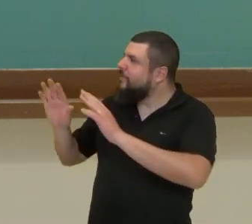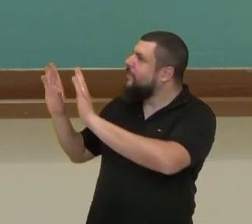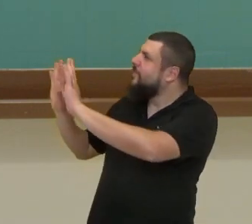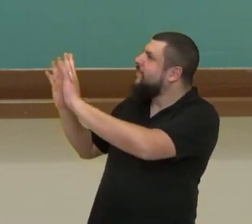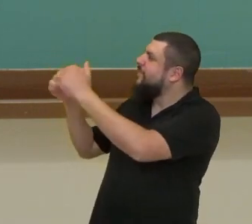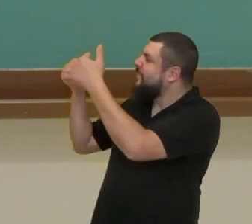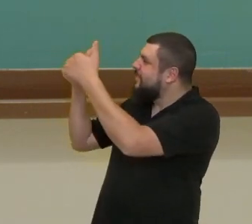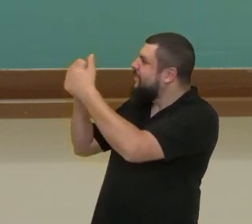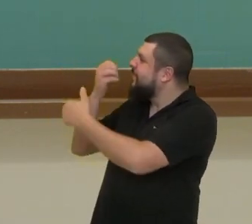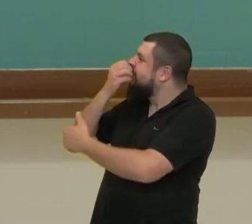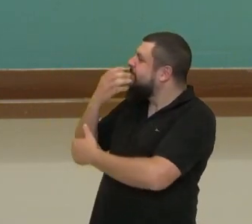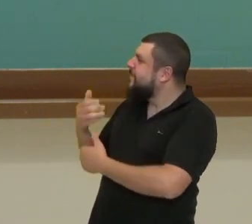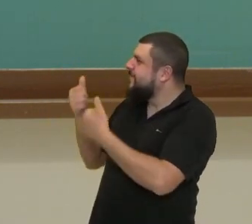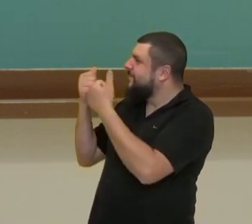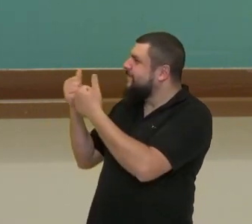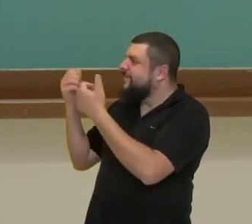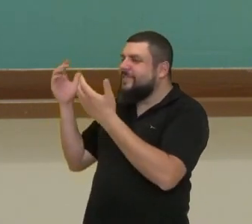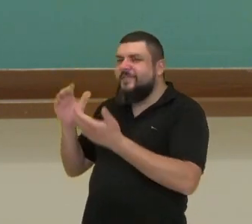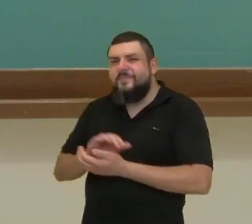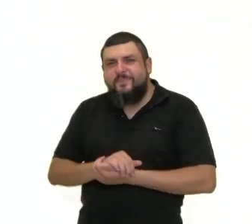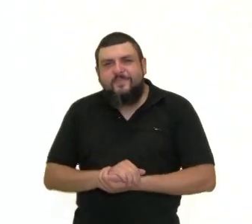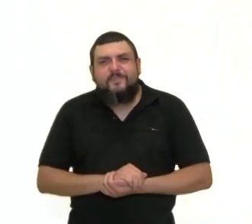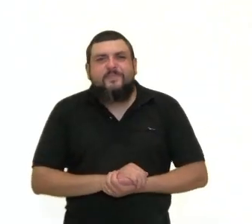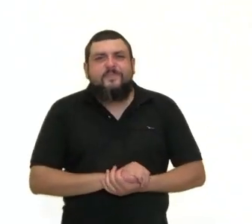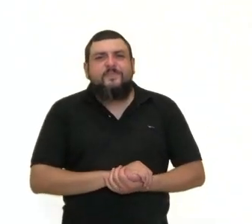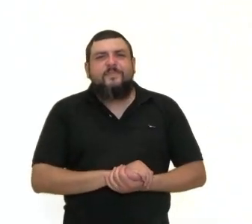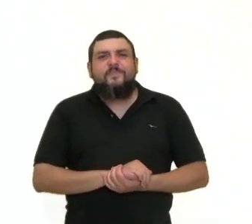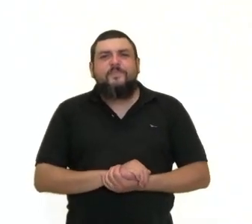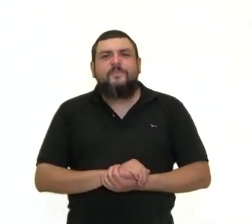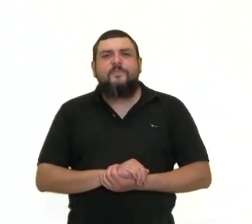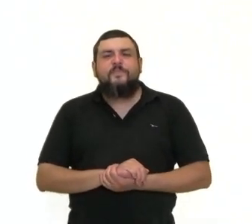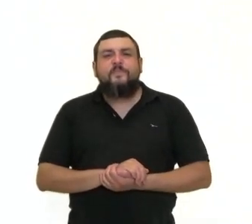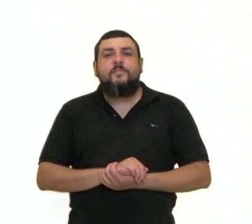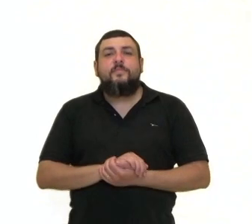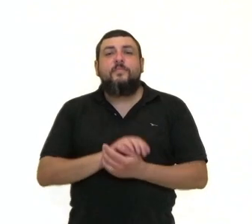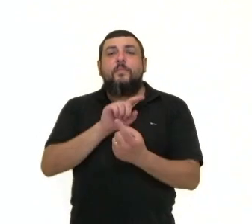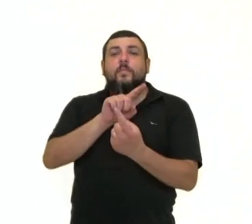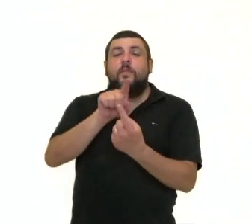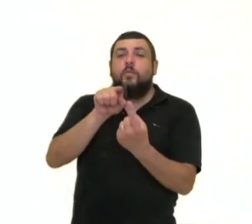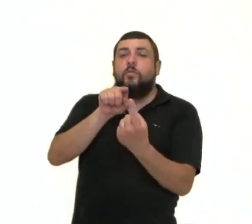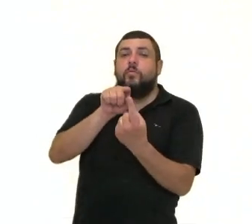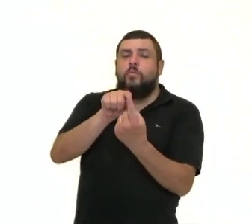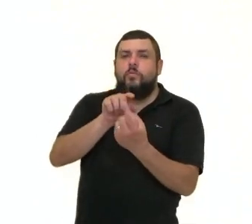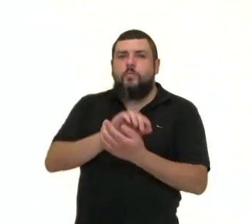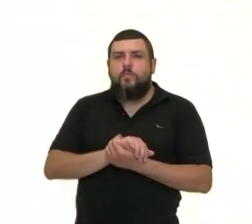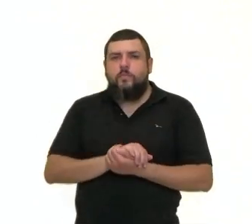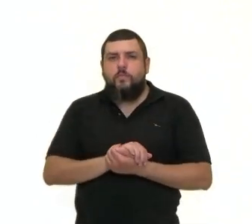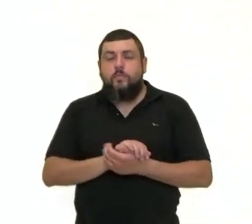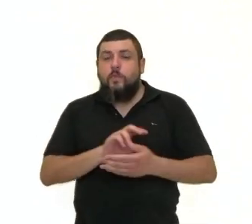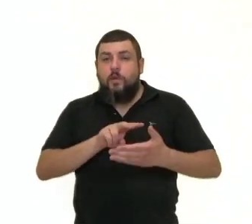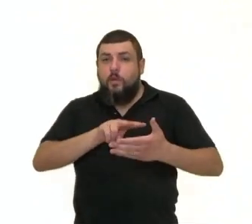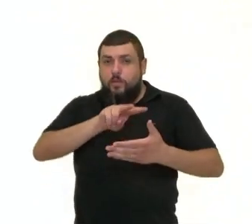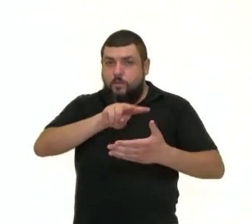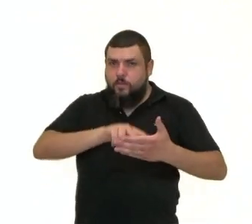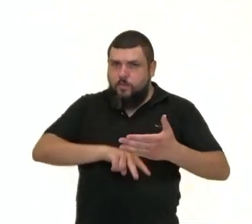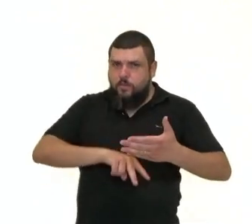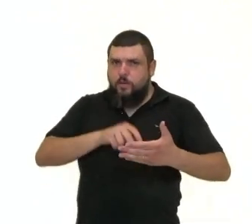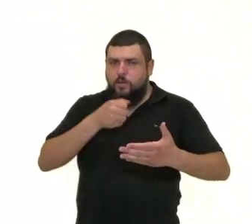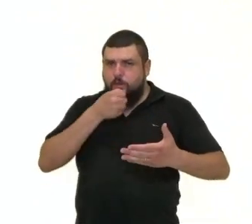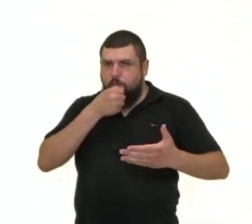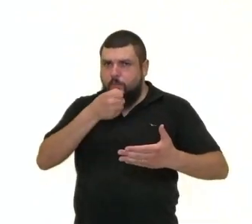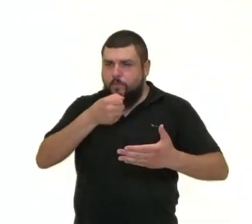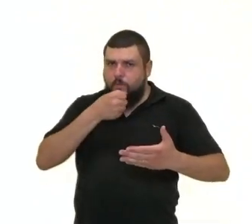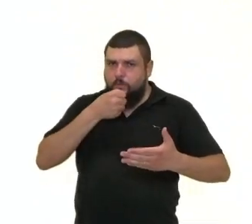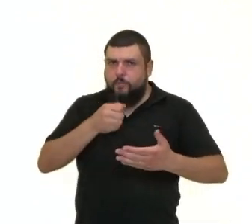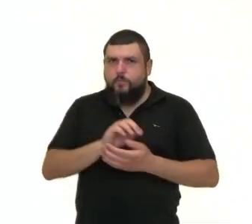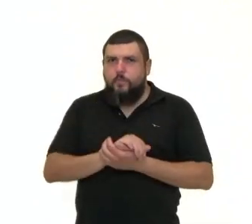Olá, Paulo, tudo bem? Vamos lá? Os nossos objetivos: ler o trecho de uma reportagem,